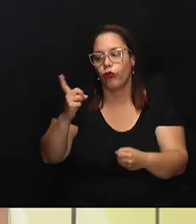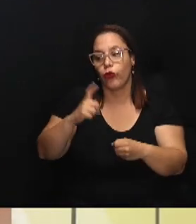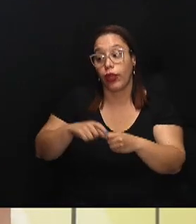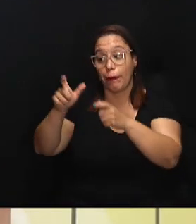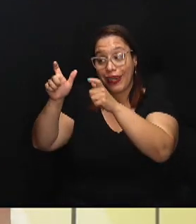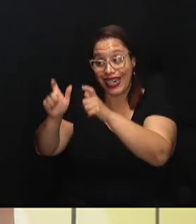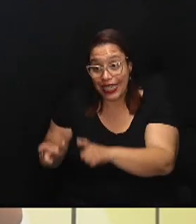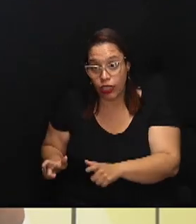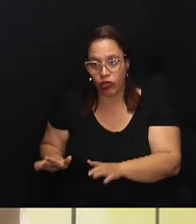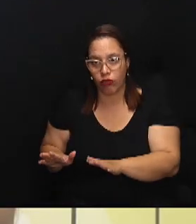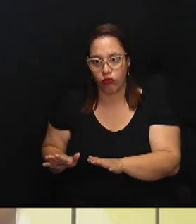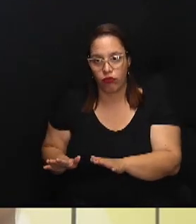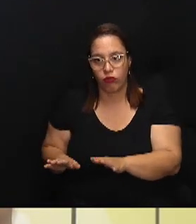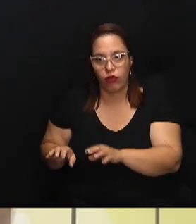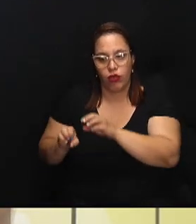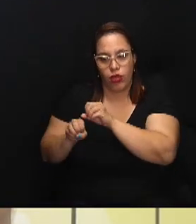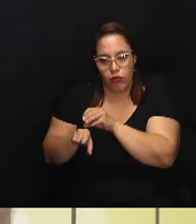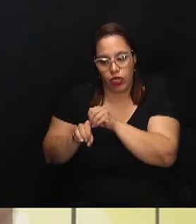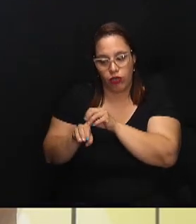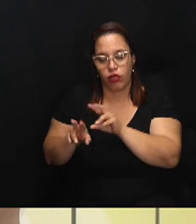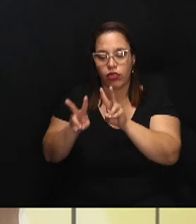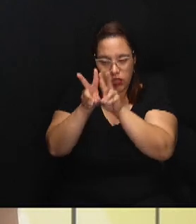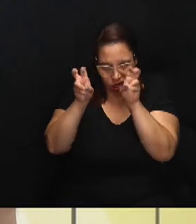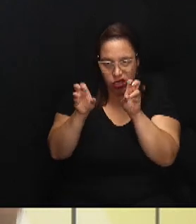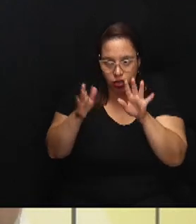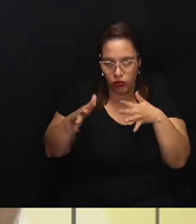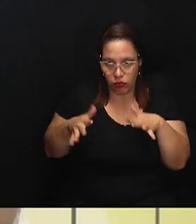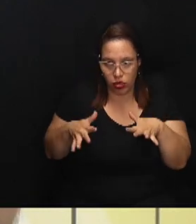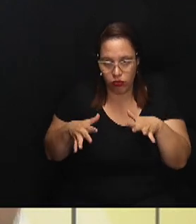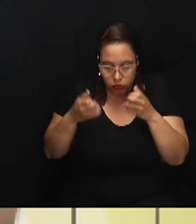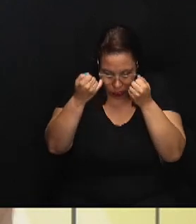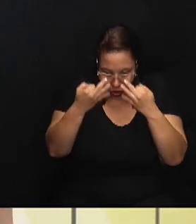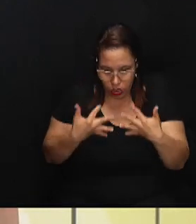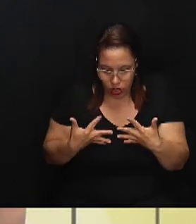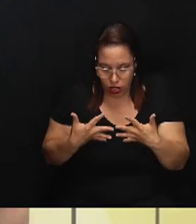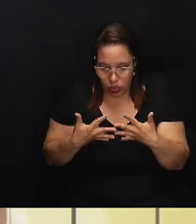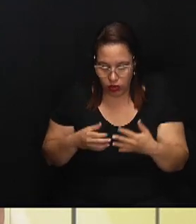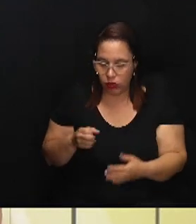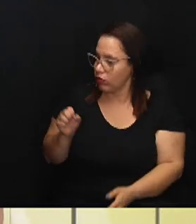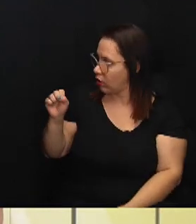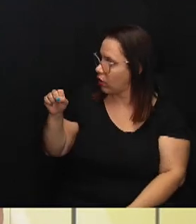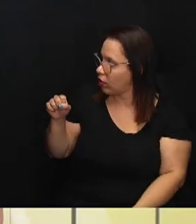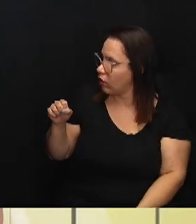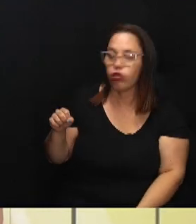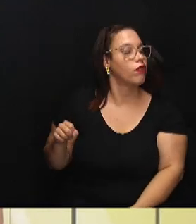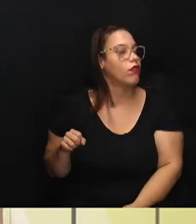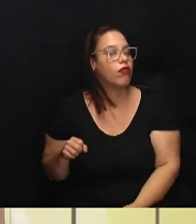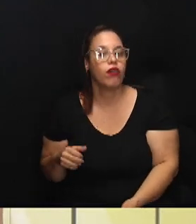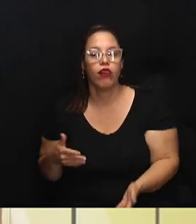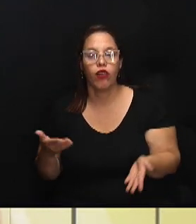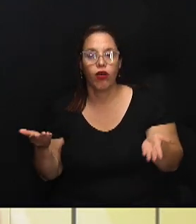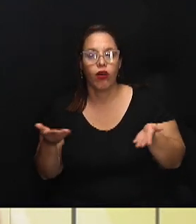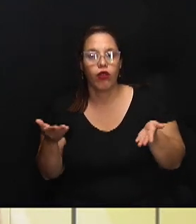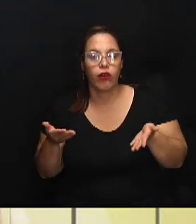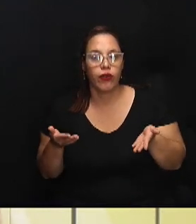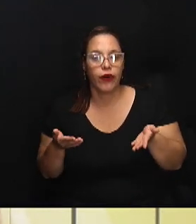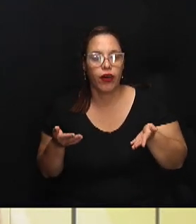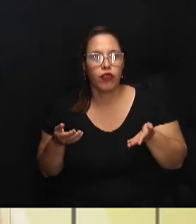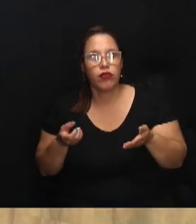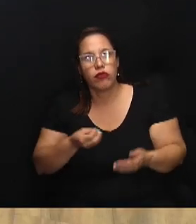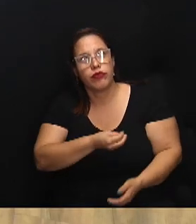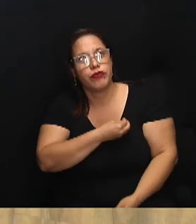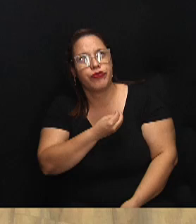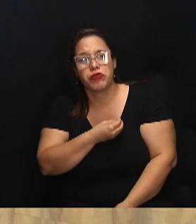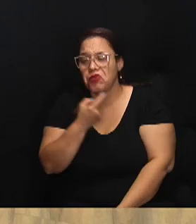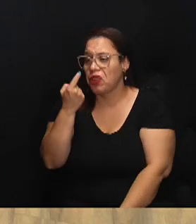para essa educação, digamos assim, né? Para esse esclarecimento, né? Agora... Mas cada fase da vida tem que ter